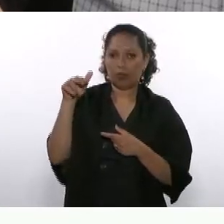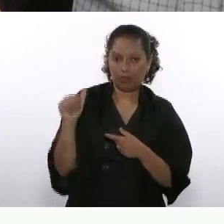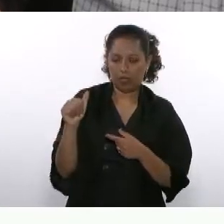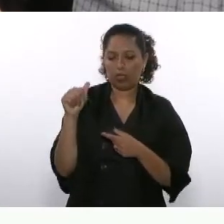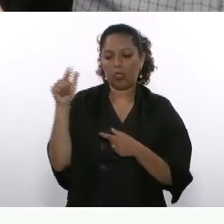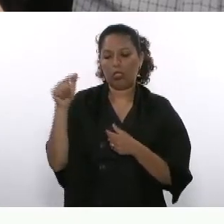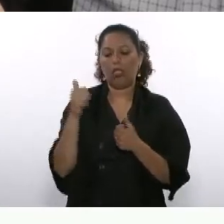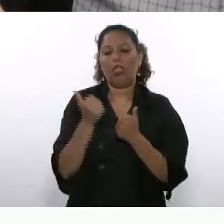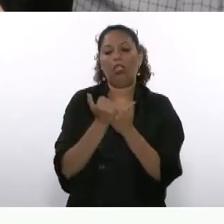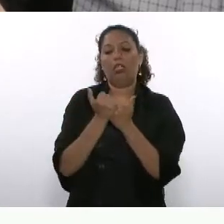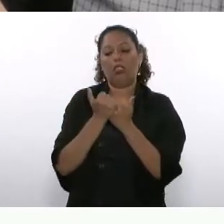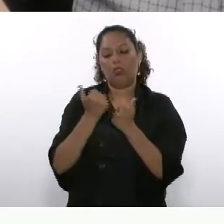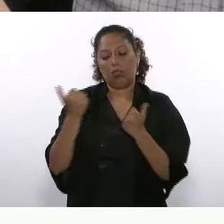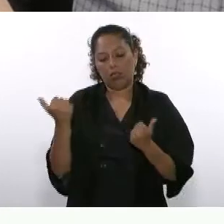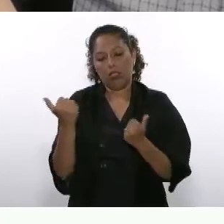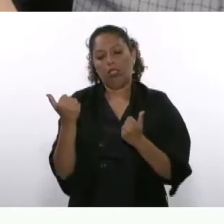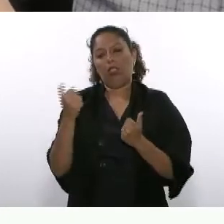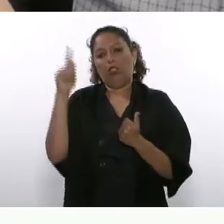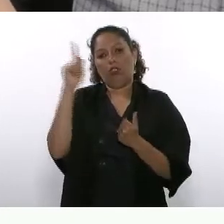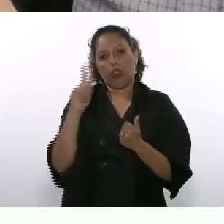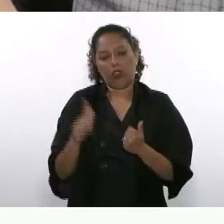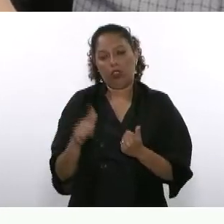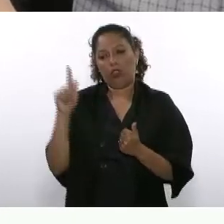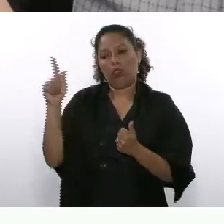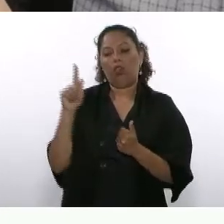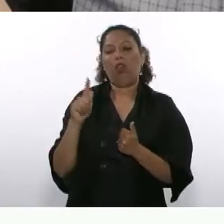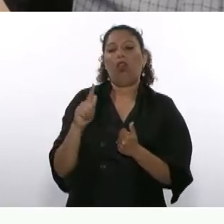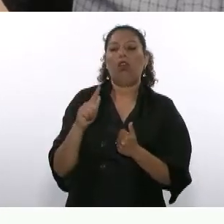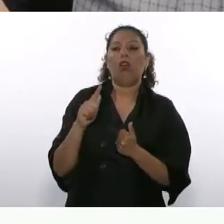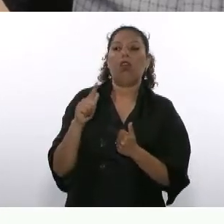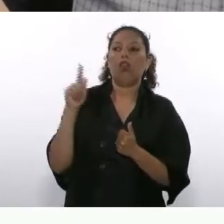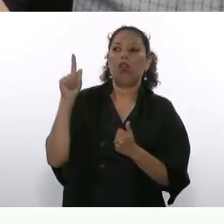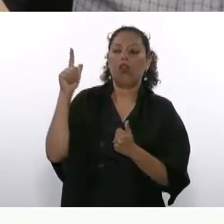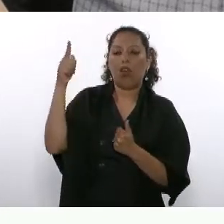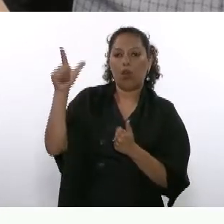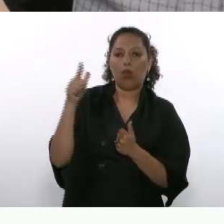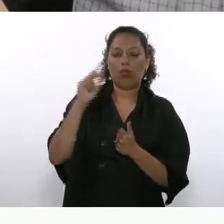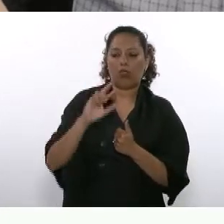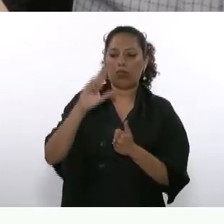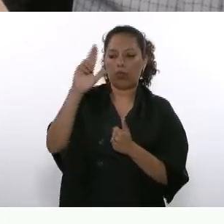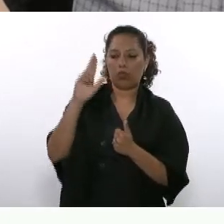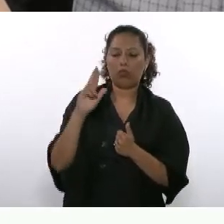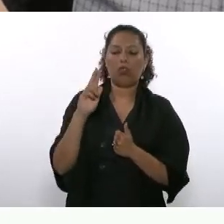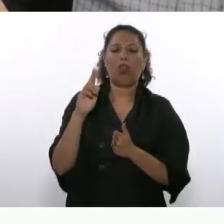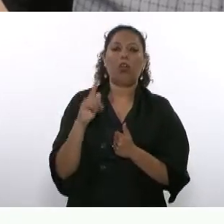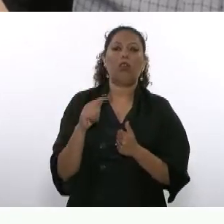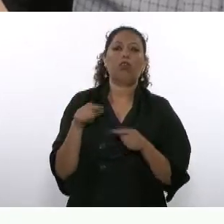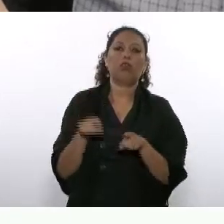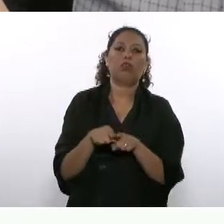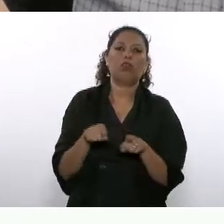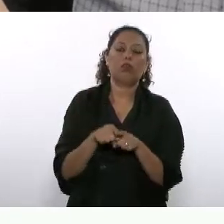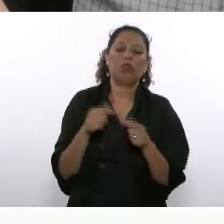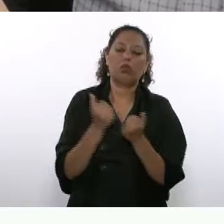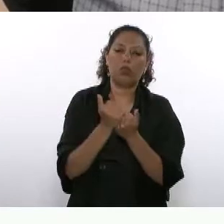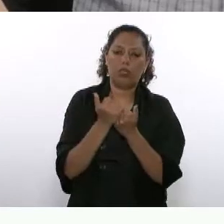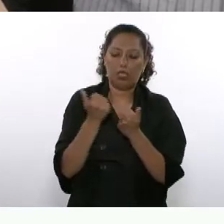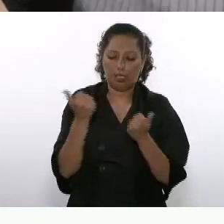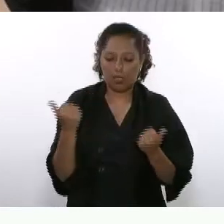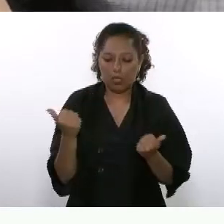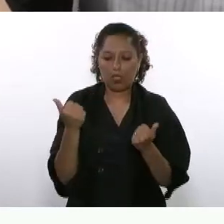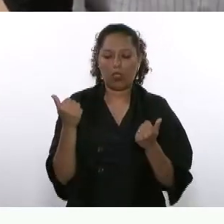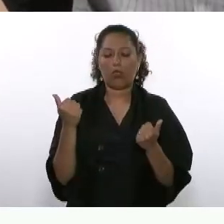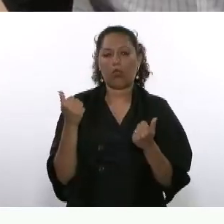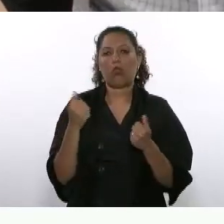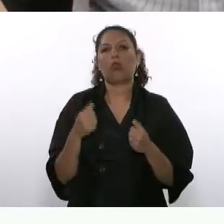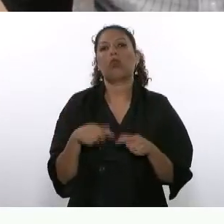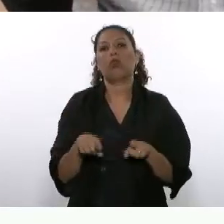adjunta de gestão, Rosana Mendes, que é a nossa chefe de gabinete, o Marcos Calado, que é o nosso assessor de ações